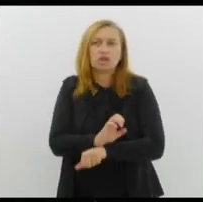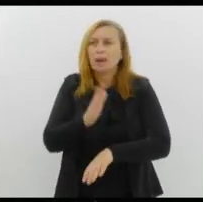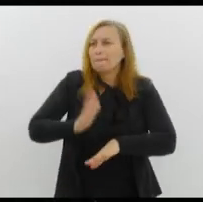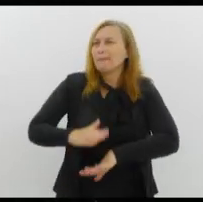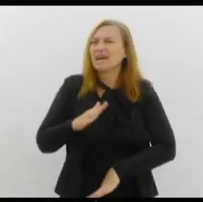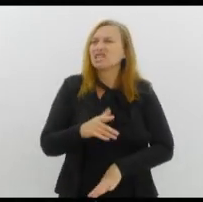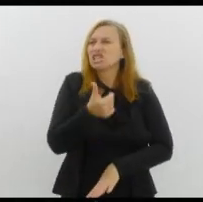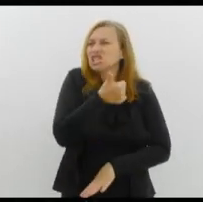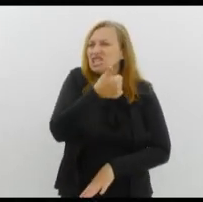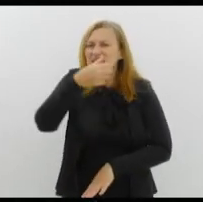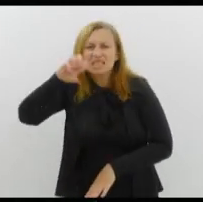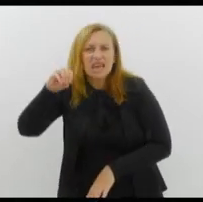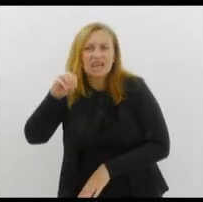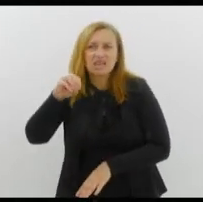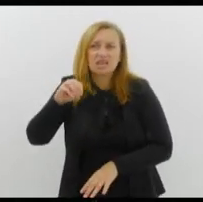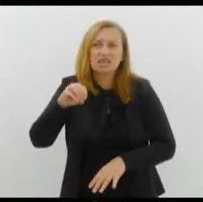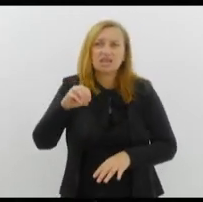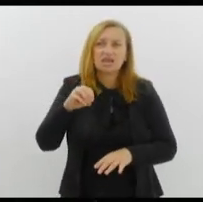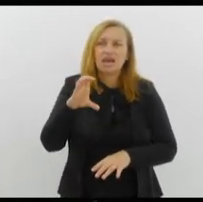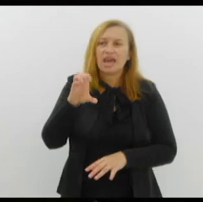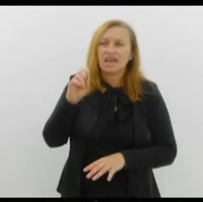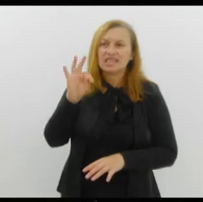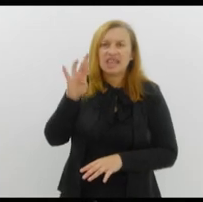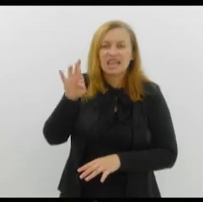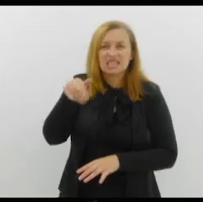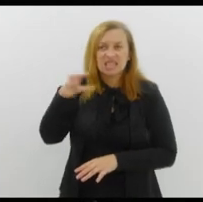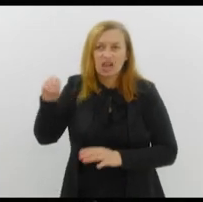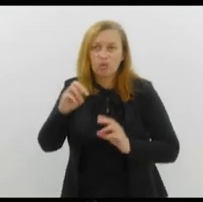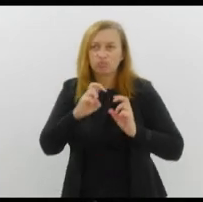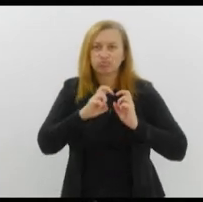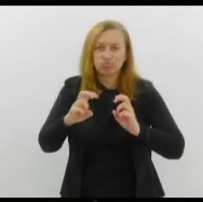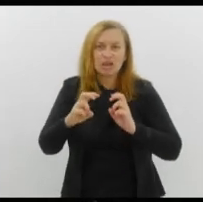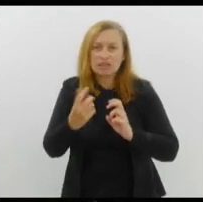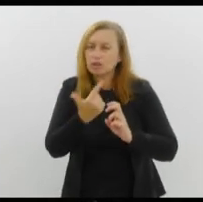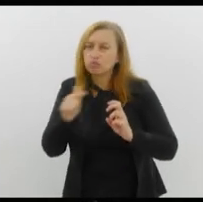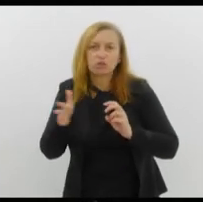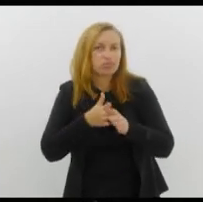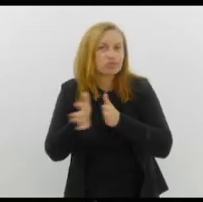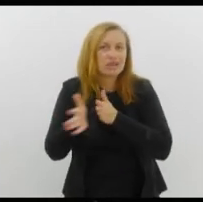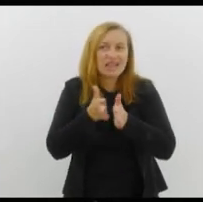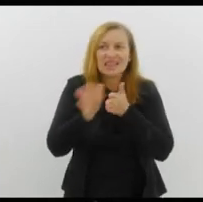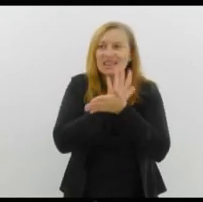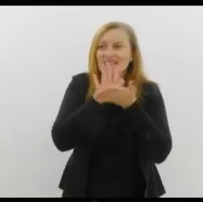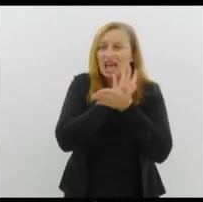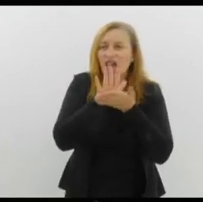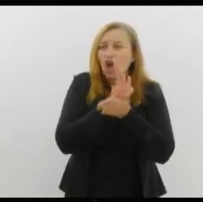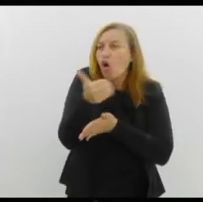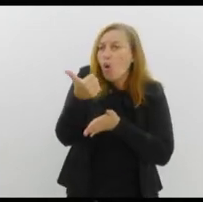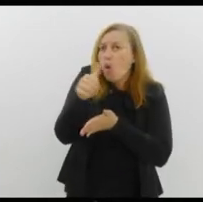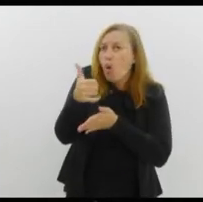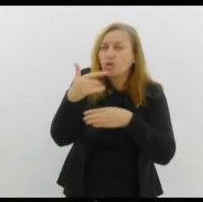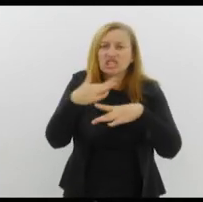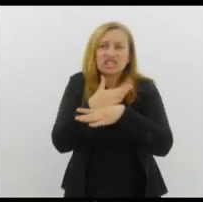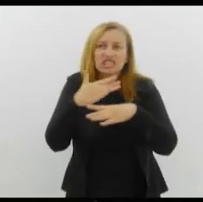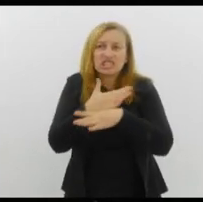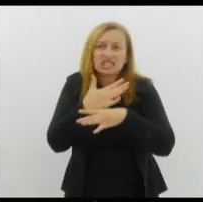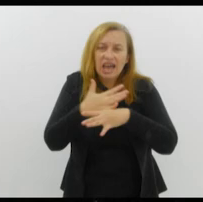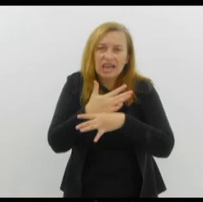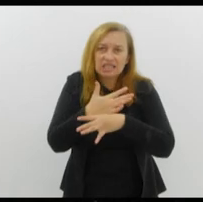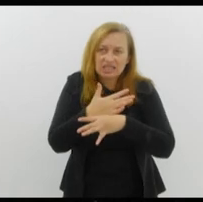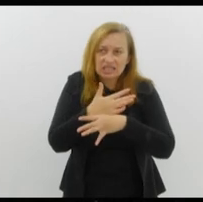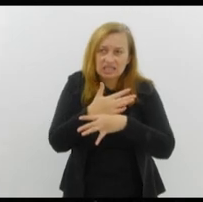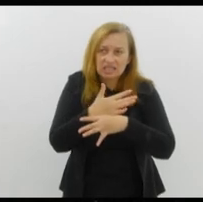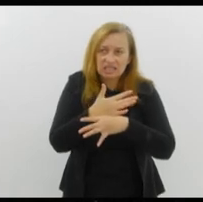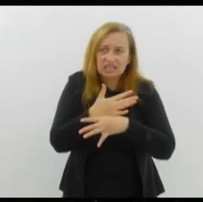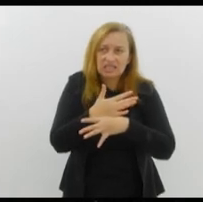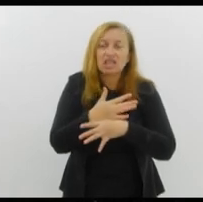de 100 estações, todas sem acessibilidade, que cortam 11 cidades da região metropolitana.